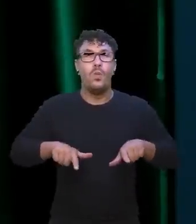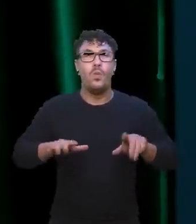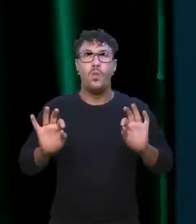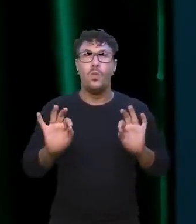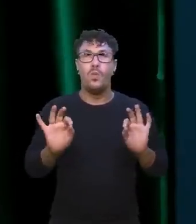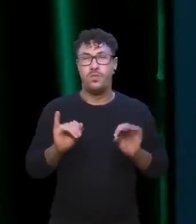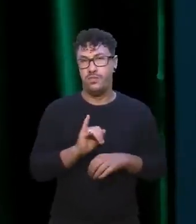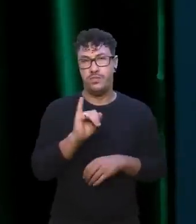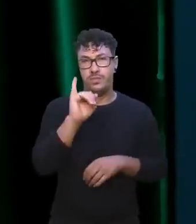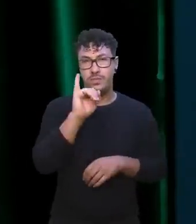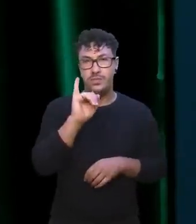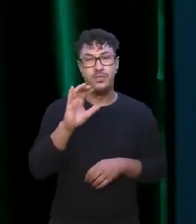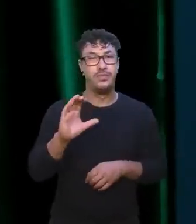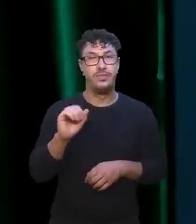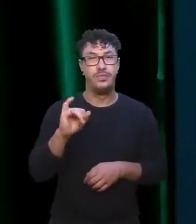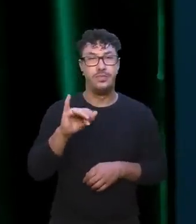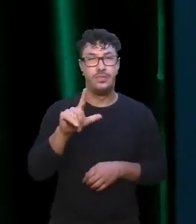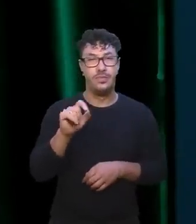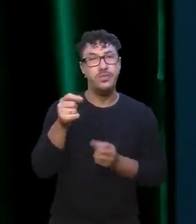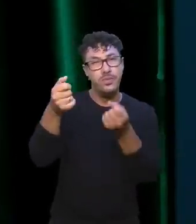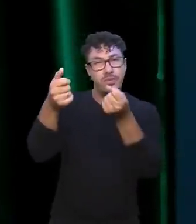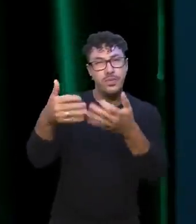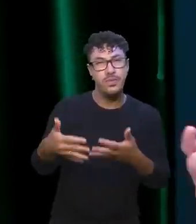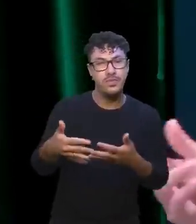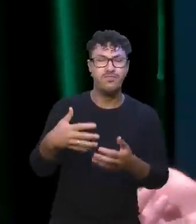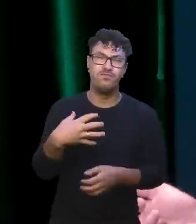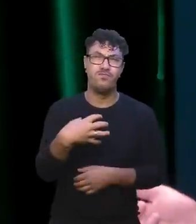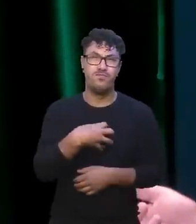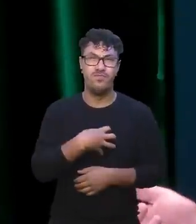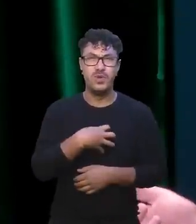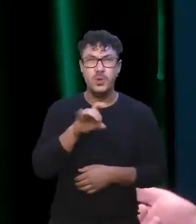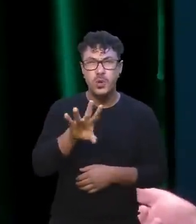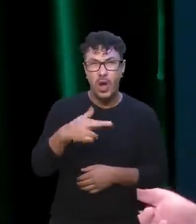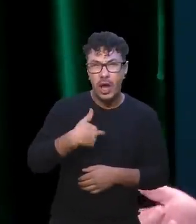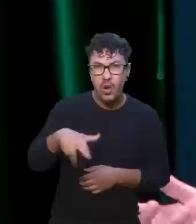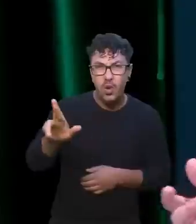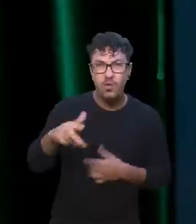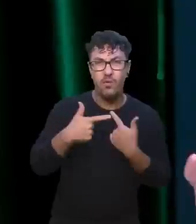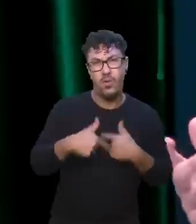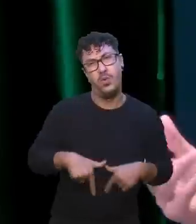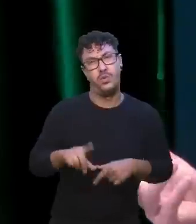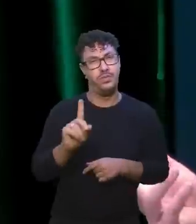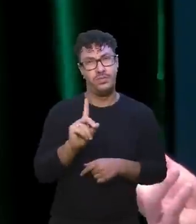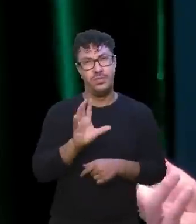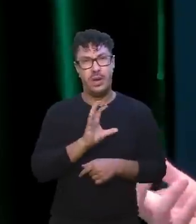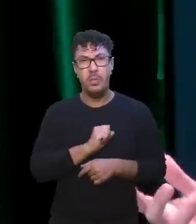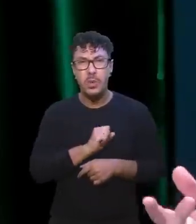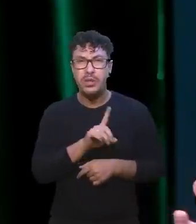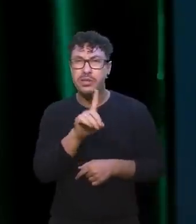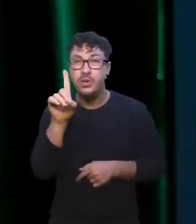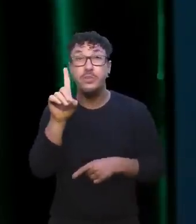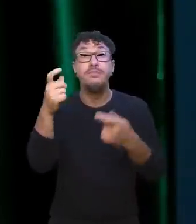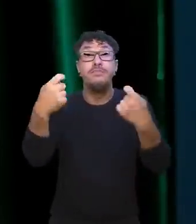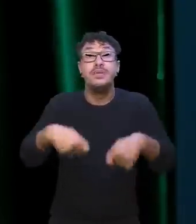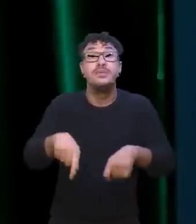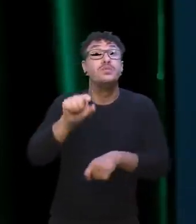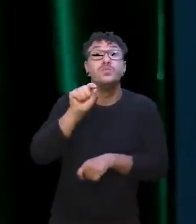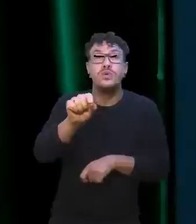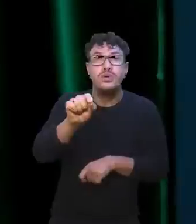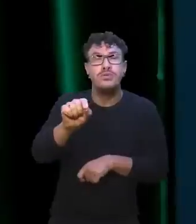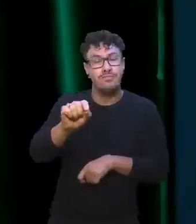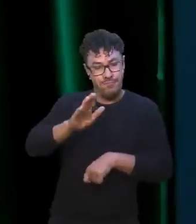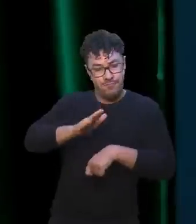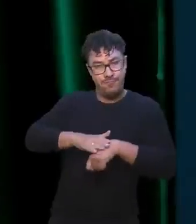Camilo fala, não adianta mais o sentimento religioso vazio. O nosso amor a Deus agora tem que ser através